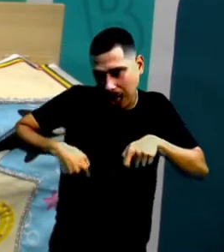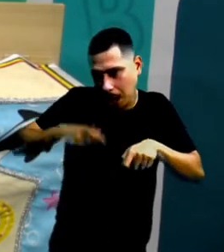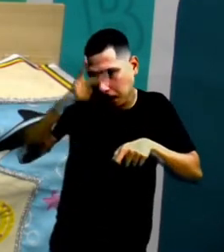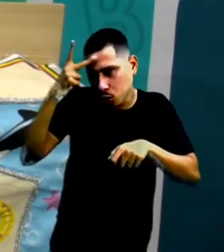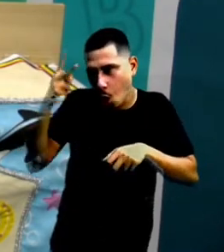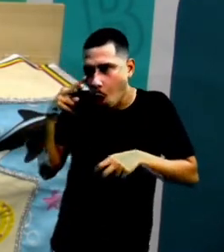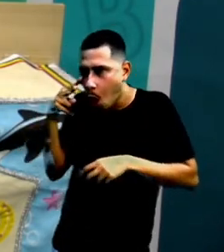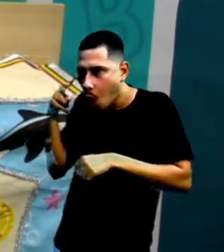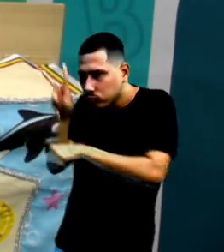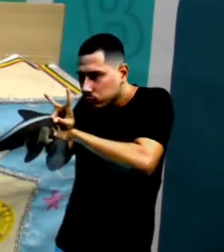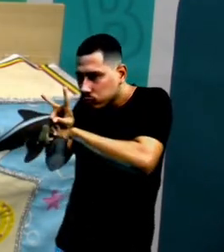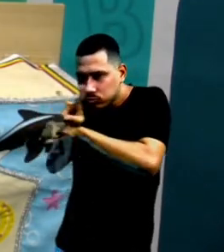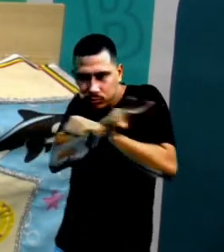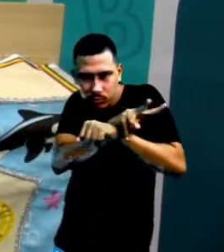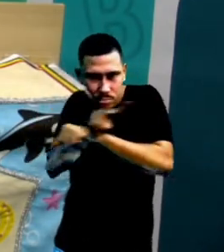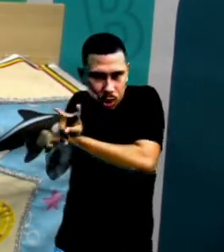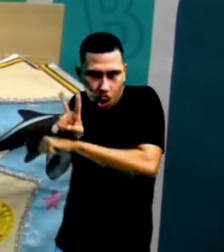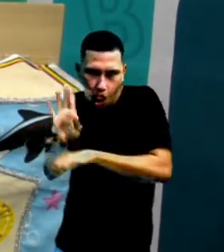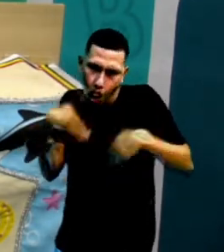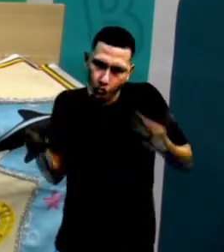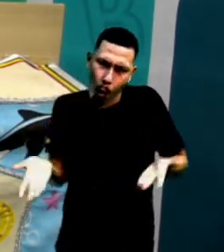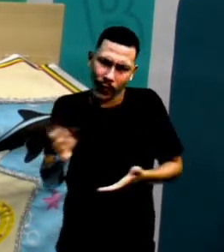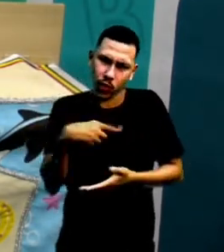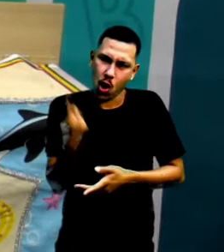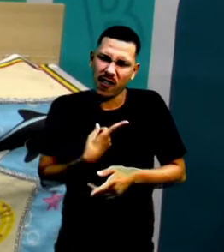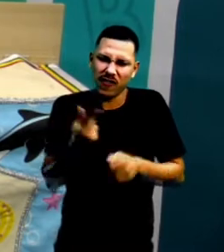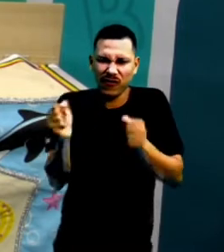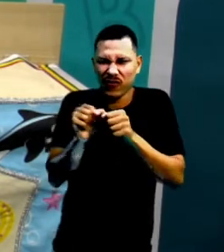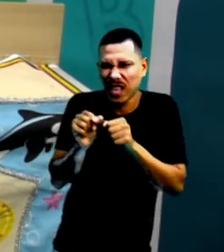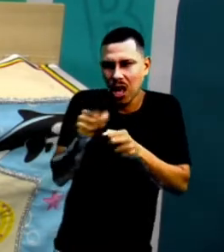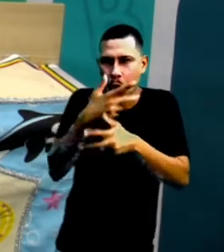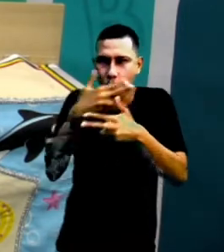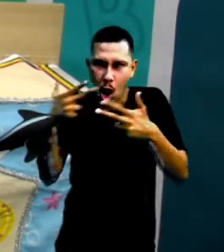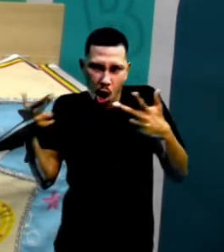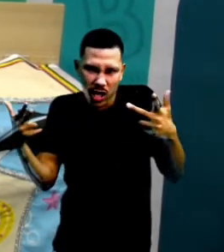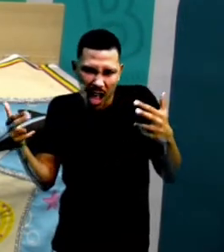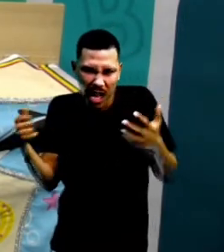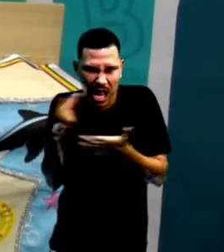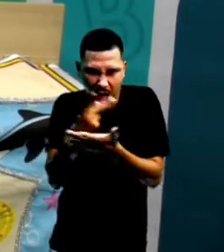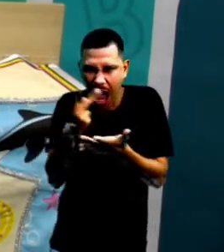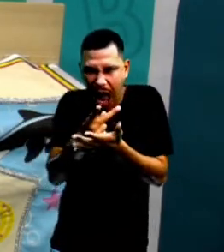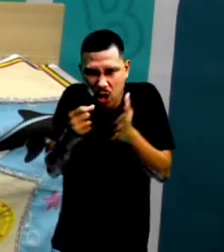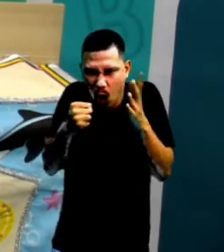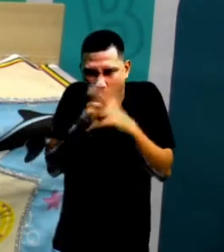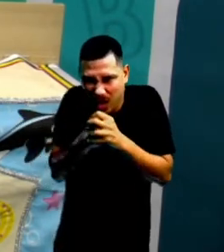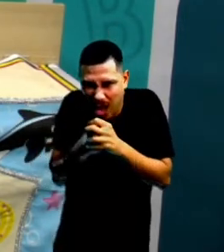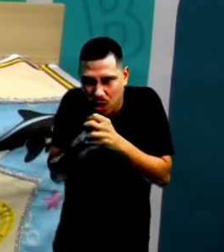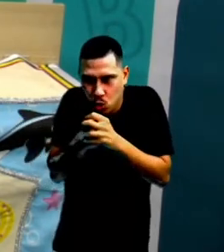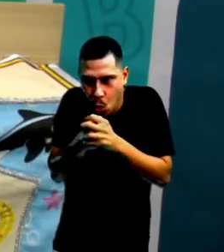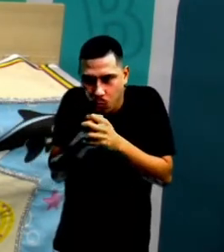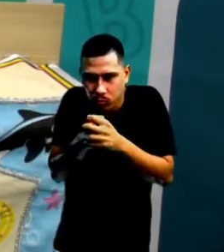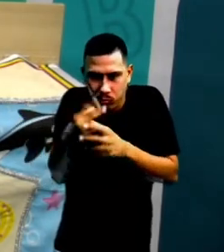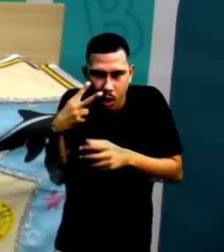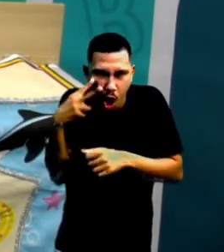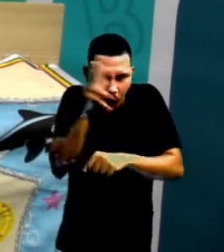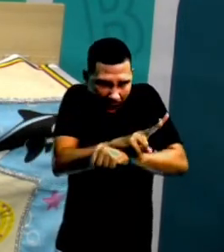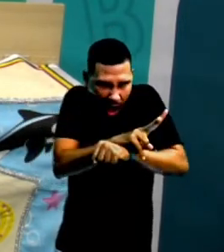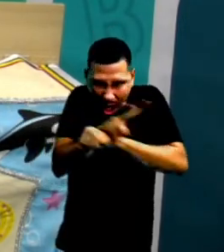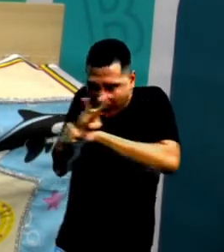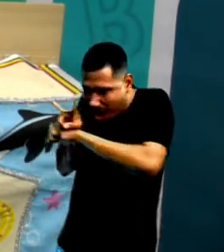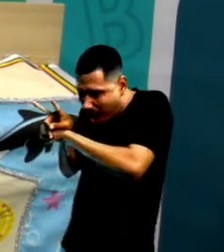ver se vem alguém. Porque quando a gente tá fazendo alguma coisa de errado, escondido da mamãe e do papai, ai, fica tu caindo aí, não é,